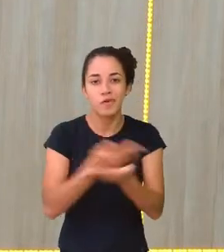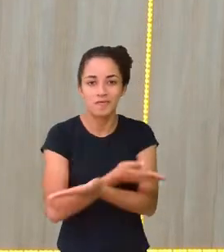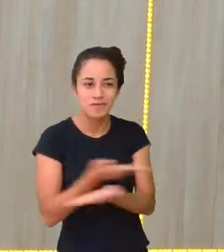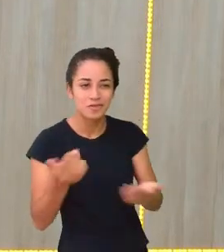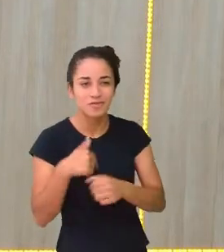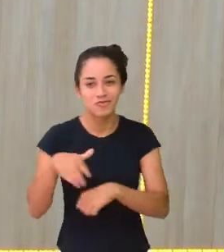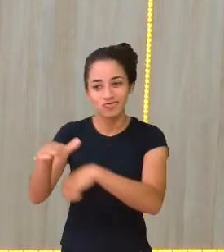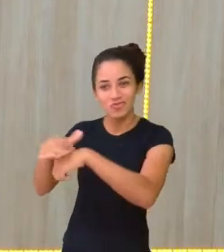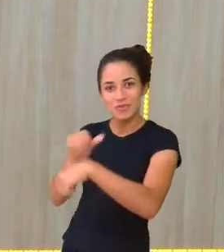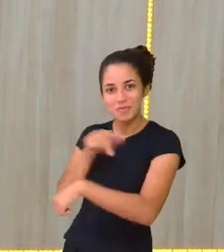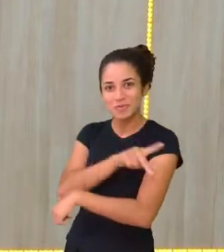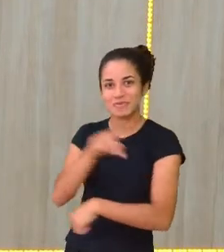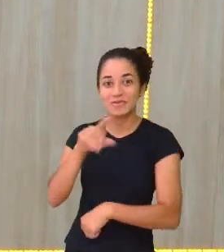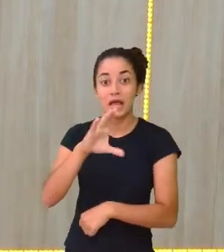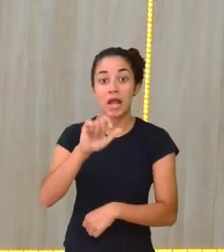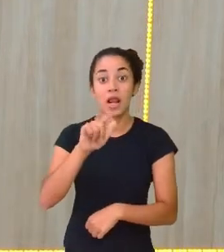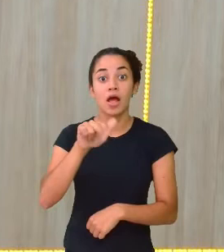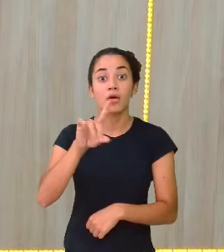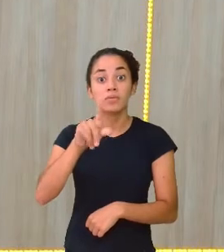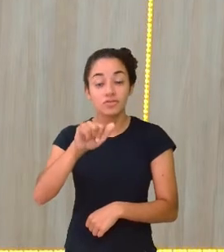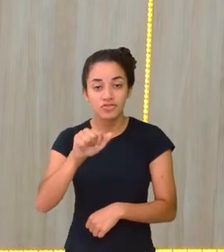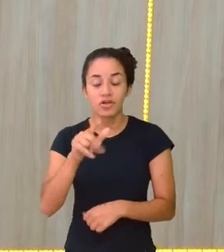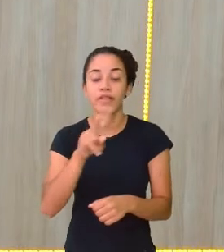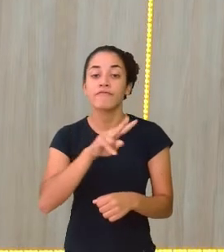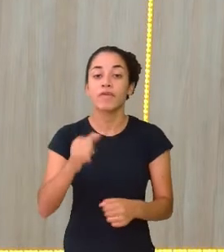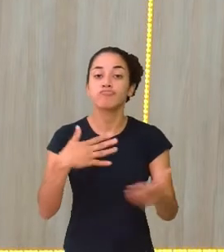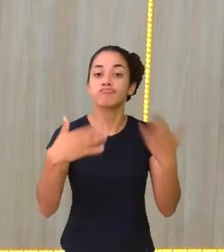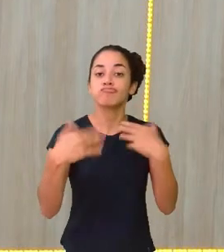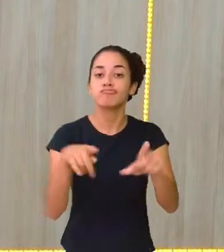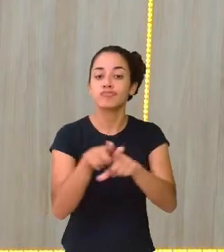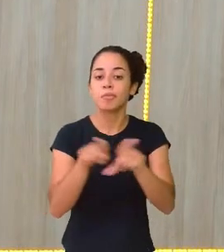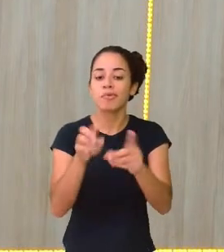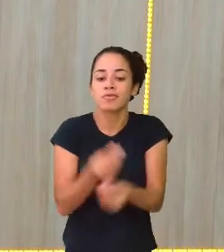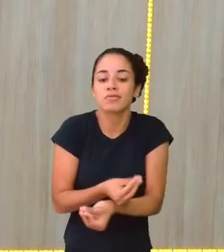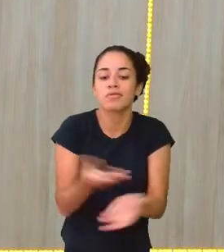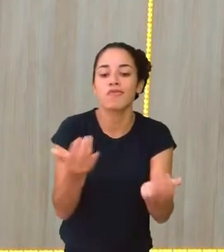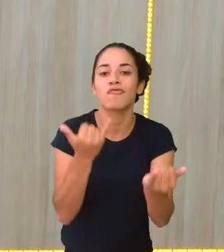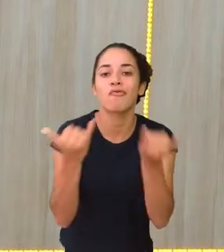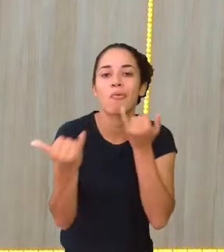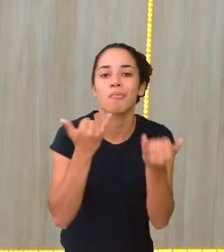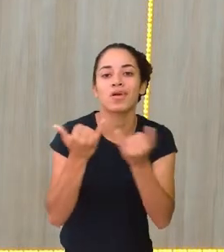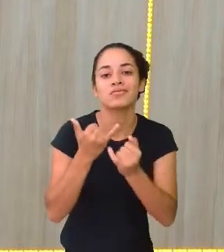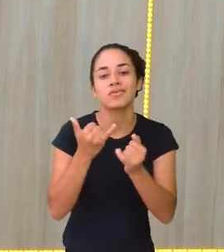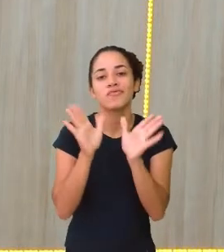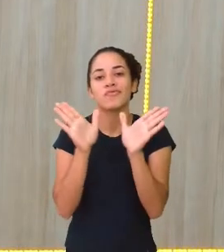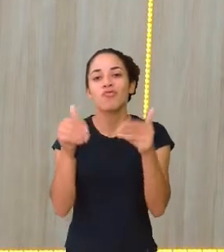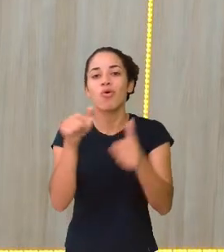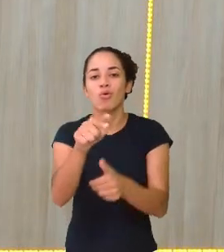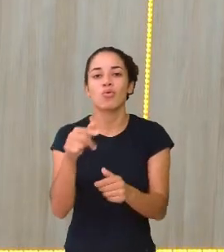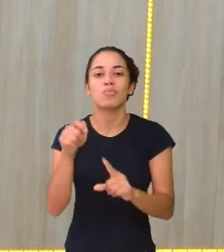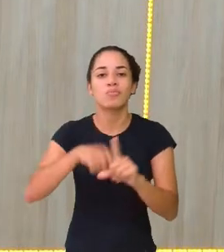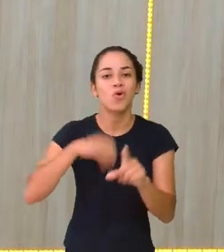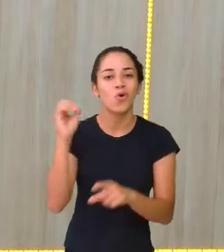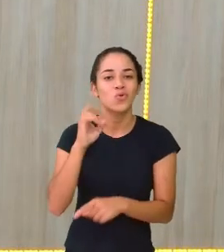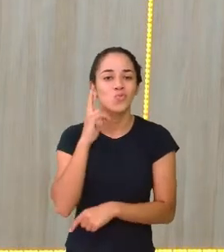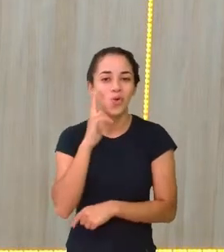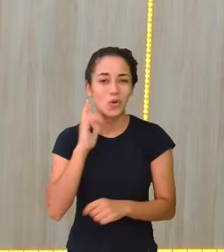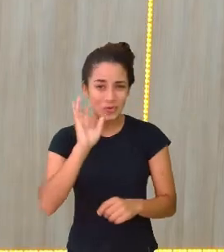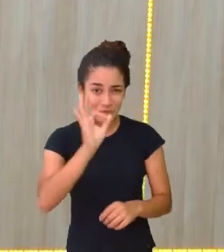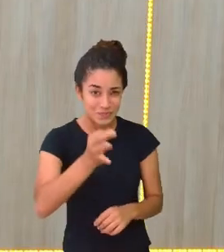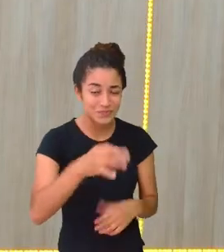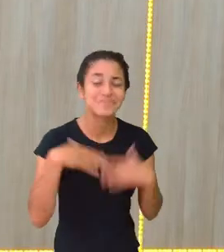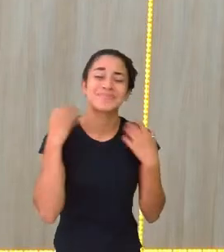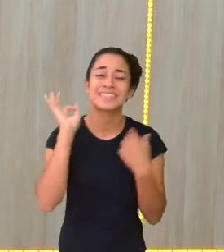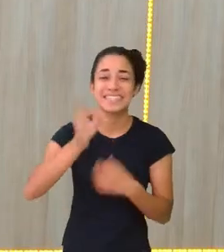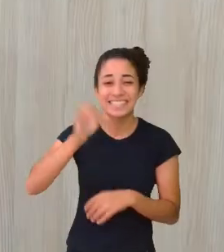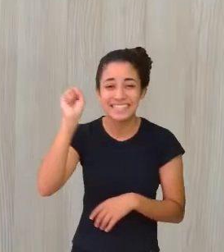que vai agora, né, aí conversar e dar algumas informações a respeito do Outubro Rosa. Não é isso, professora Cláudia? É